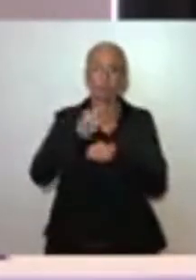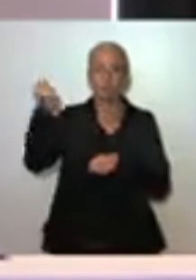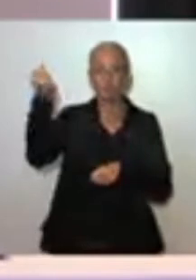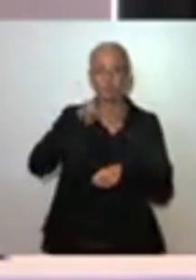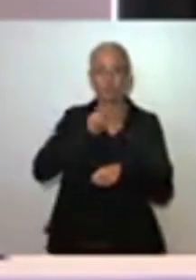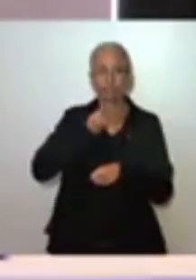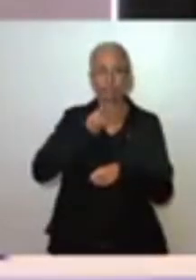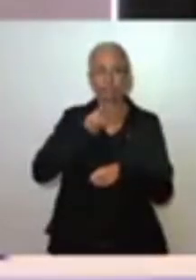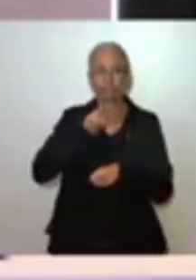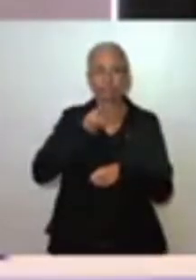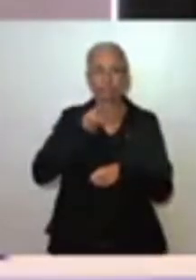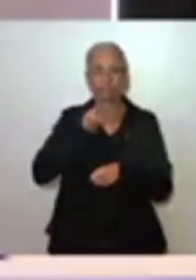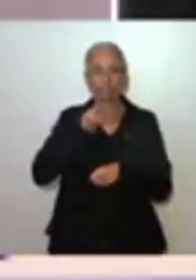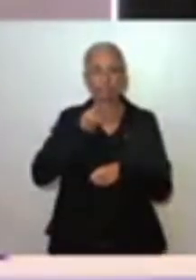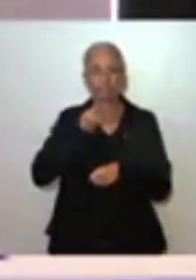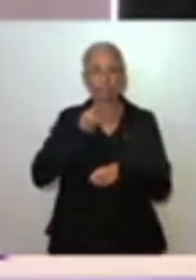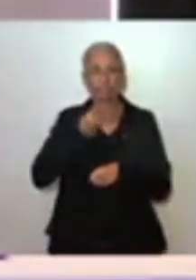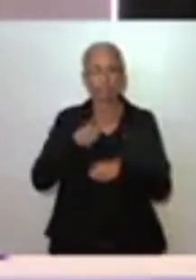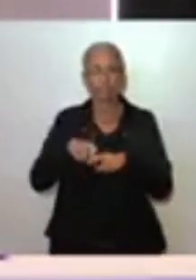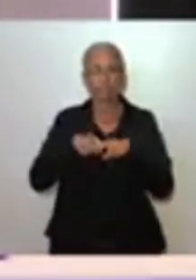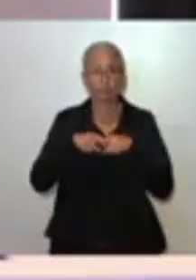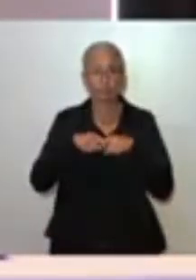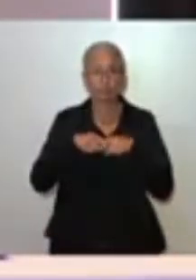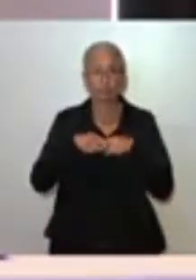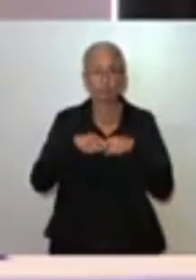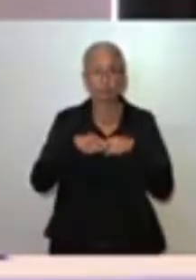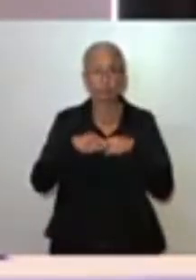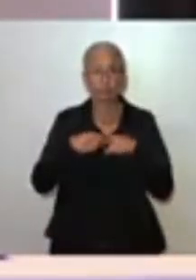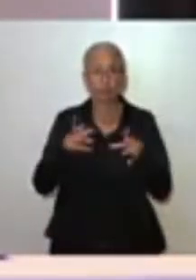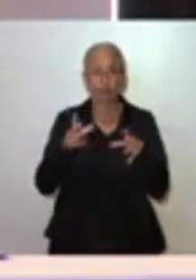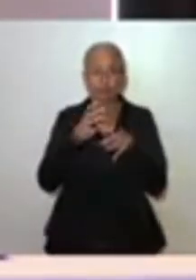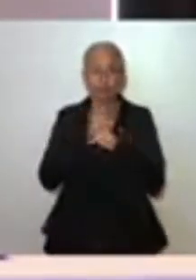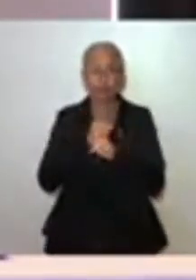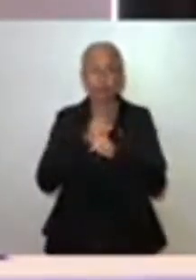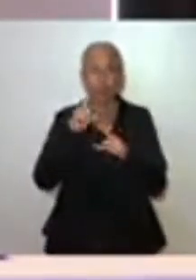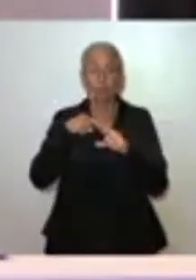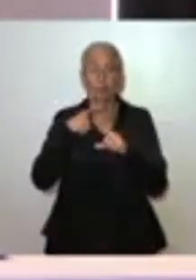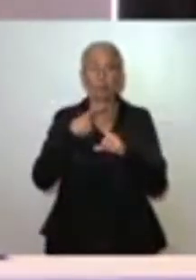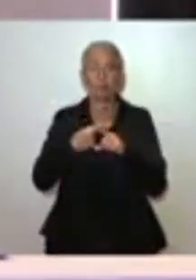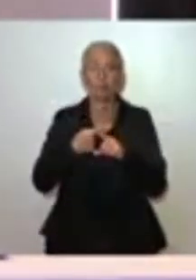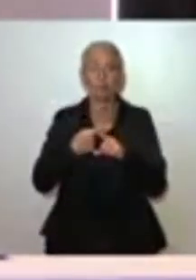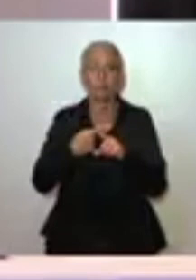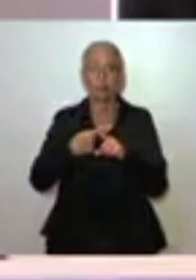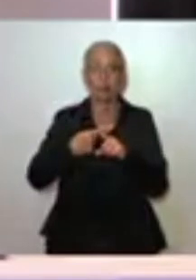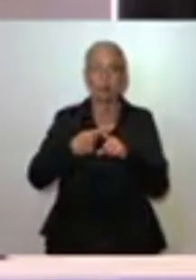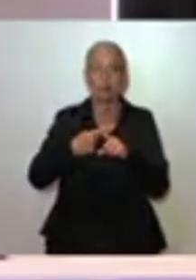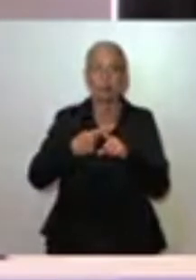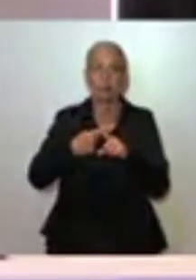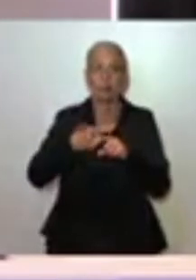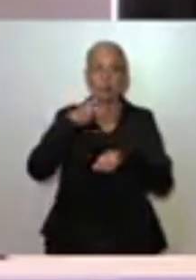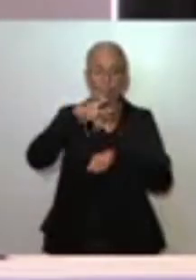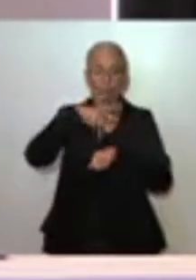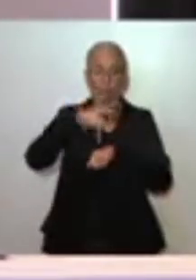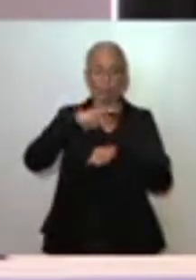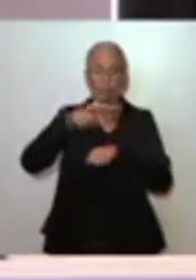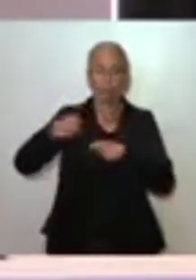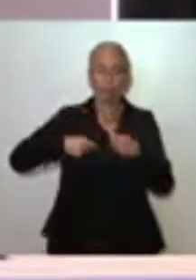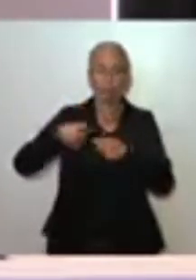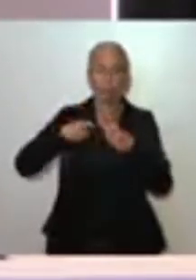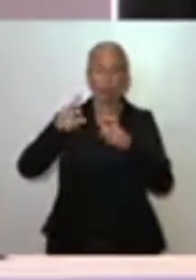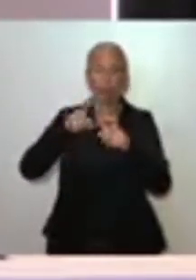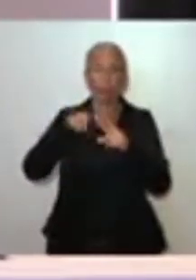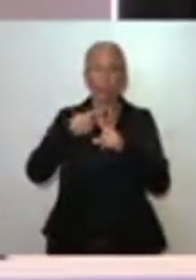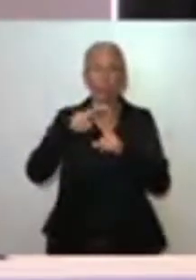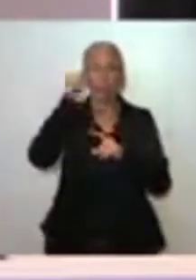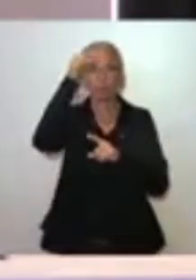e portanto é uma quantidade maior do que a dos países em guerra portanto nós temos um